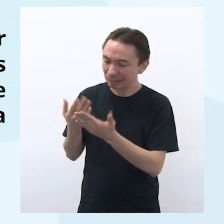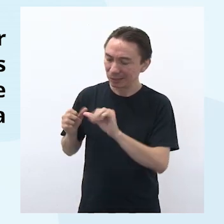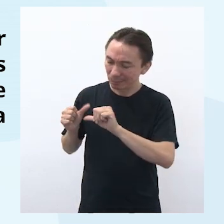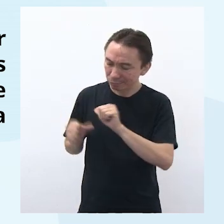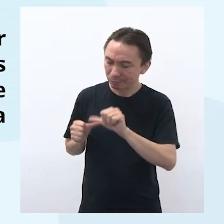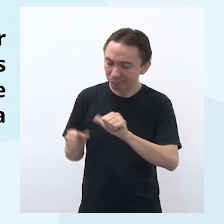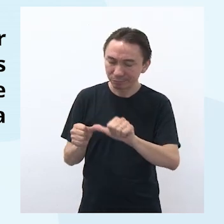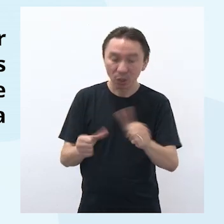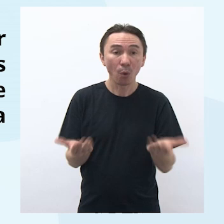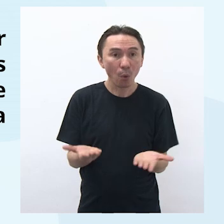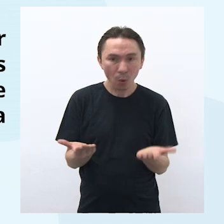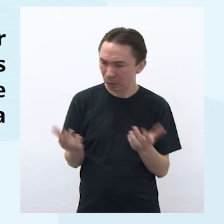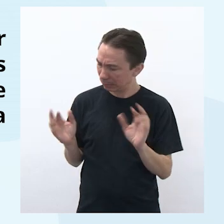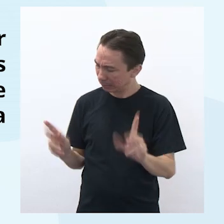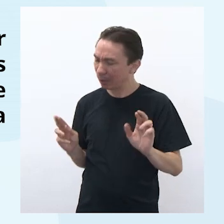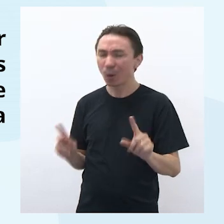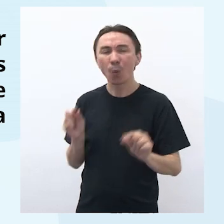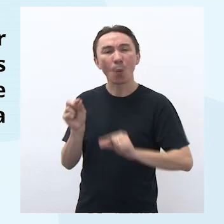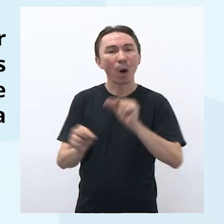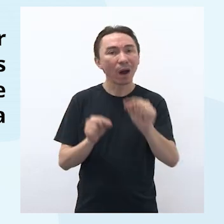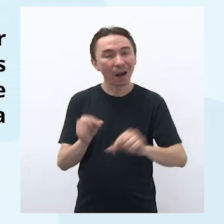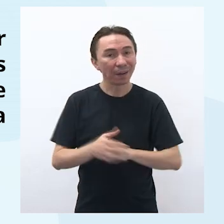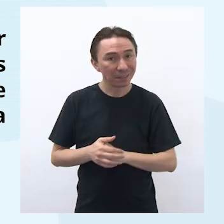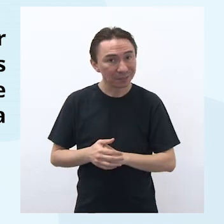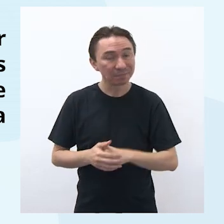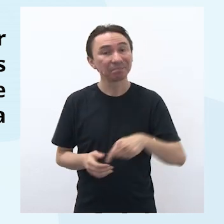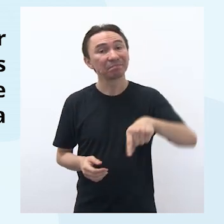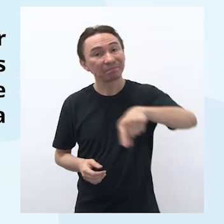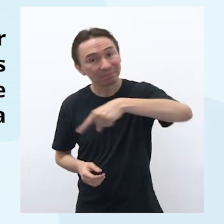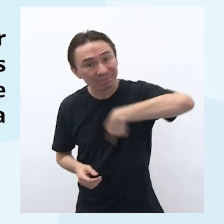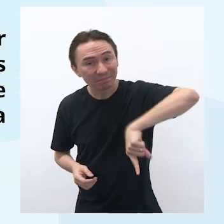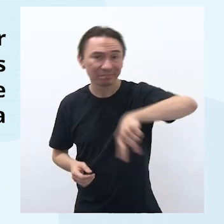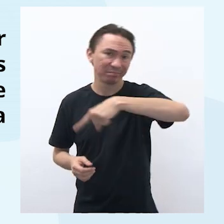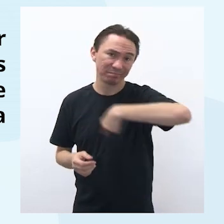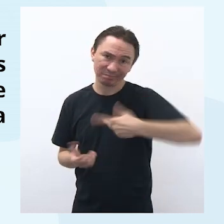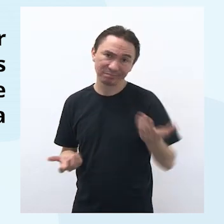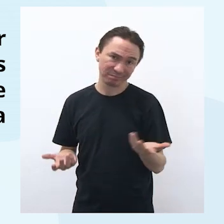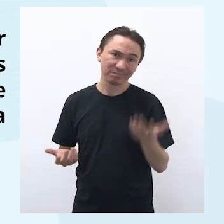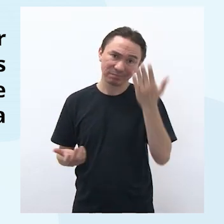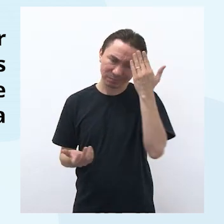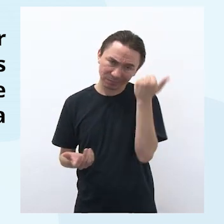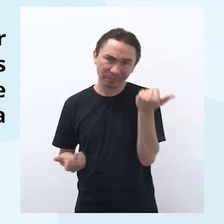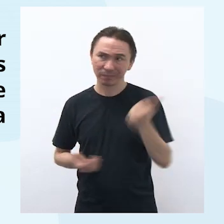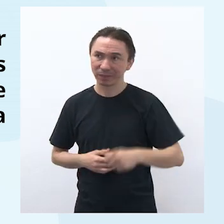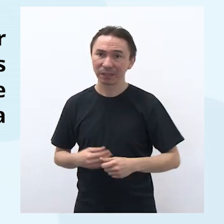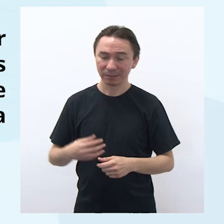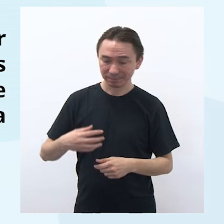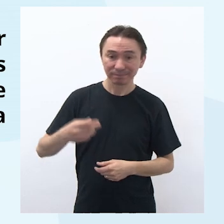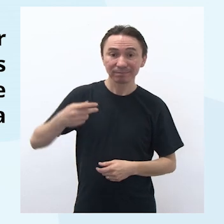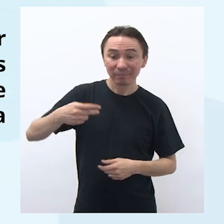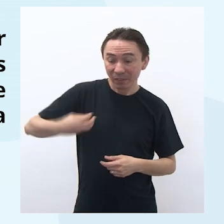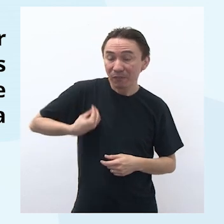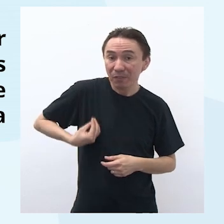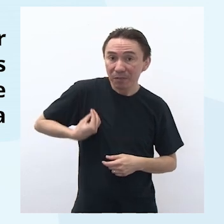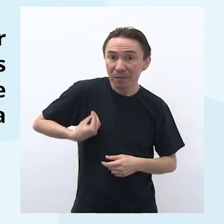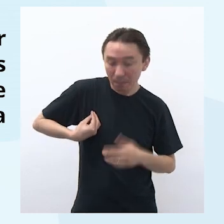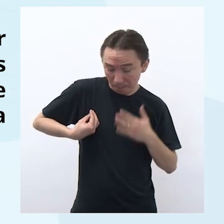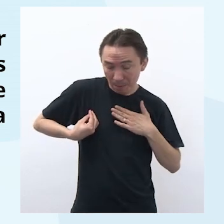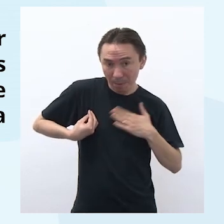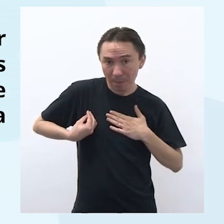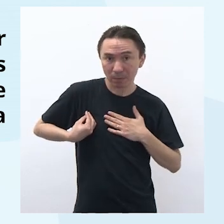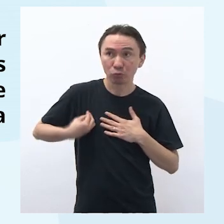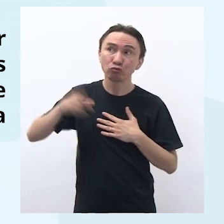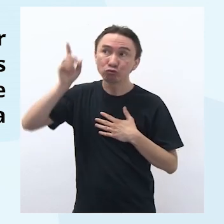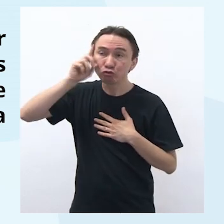E só a gente sabe de verdade, né, tudo que acontece na nossa vida todos os dias e quanta história tem na nossa